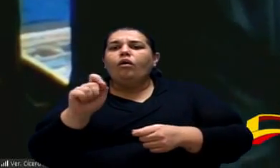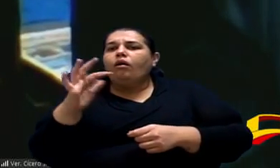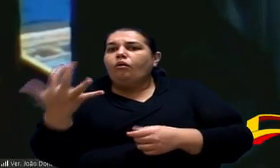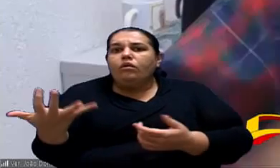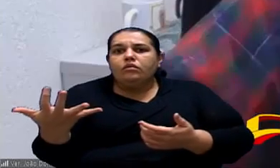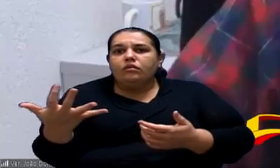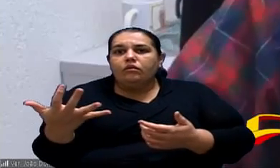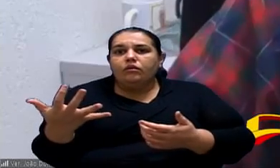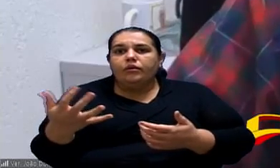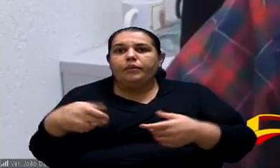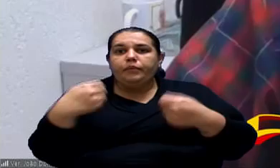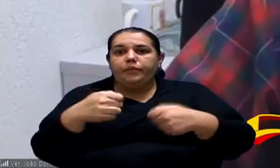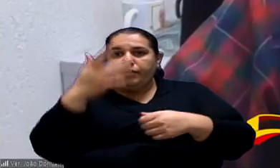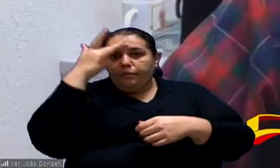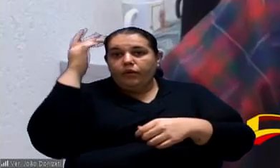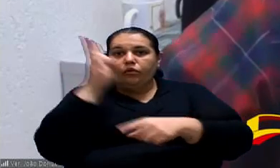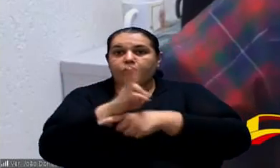mas